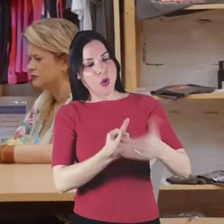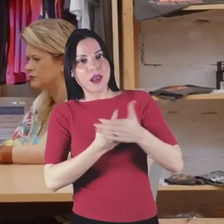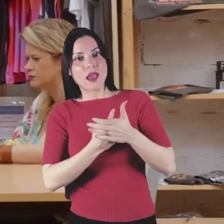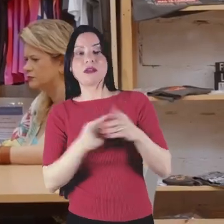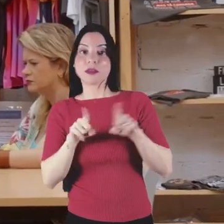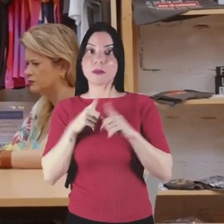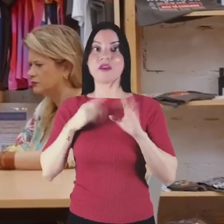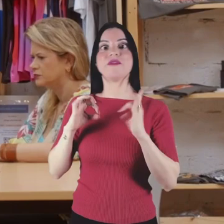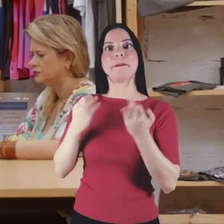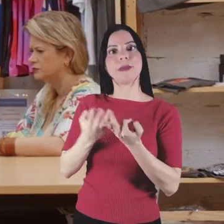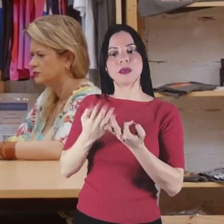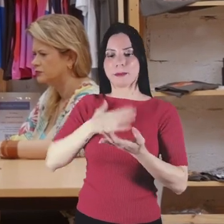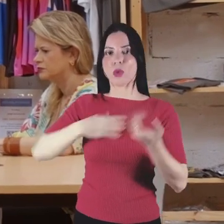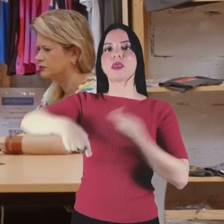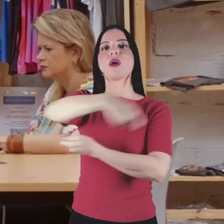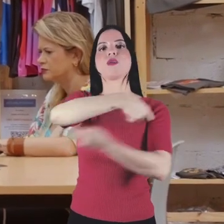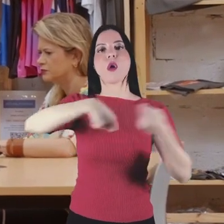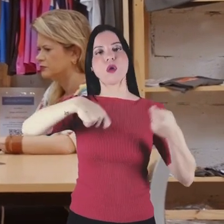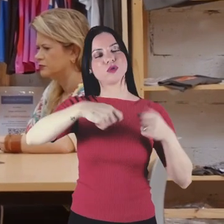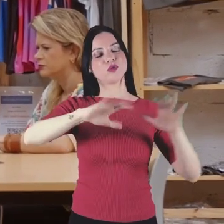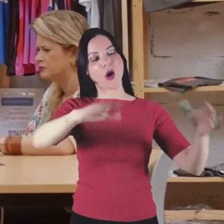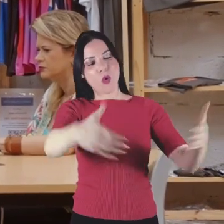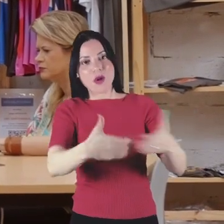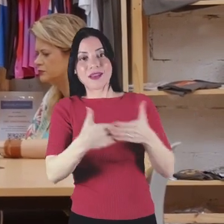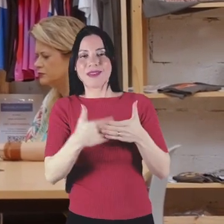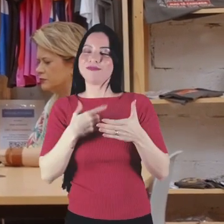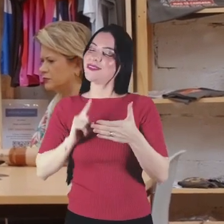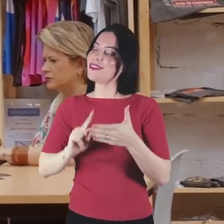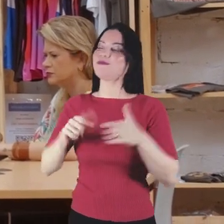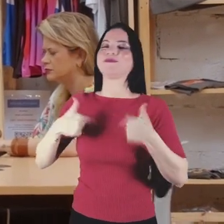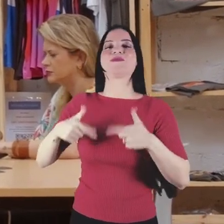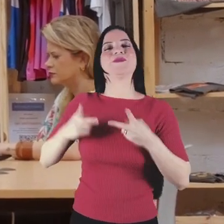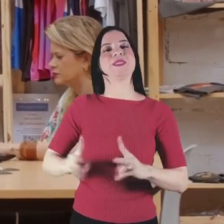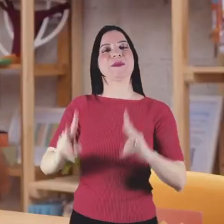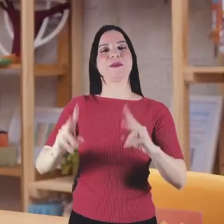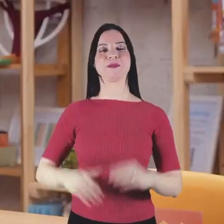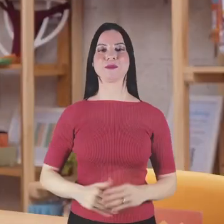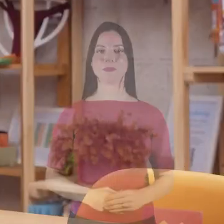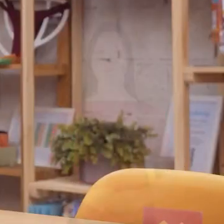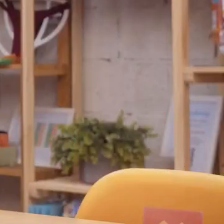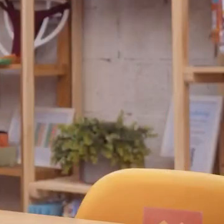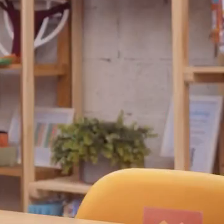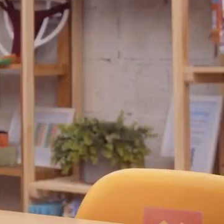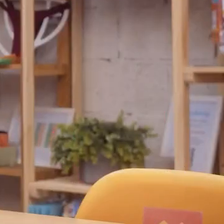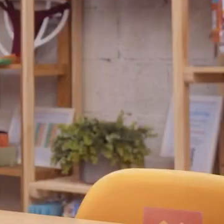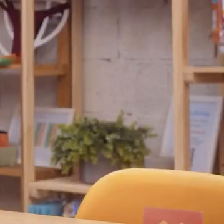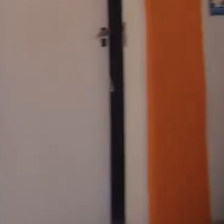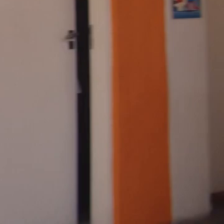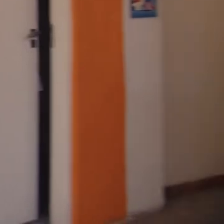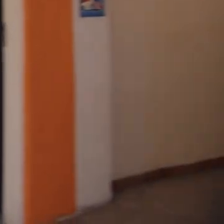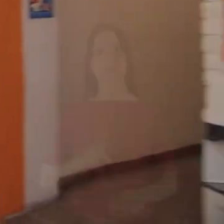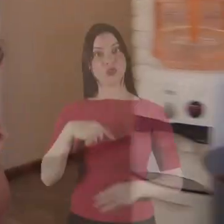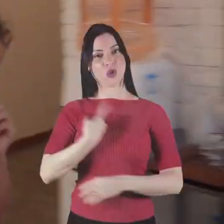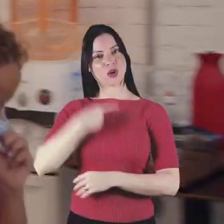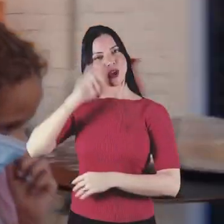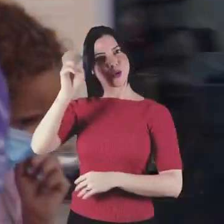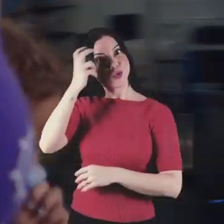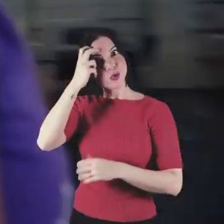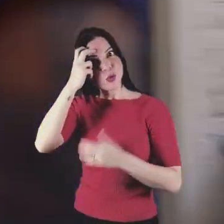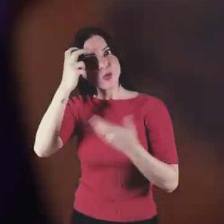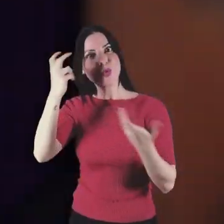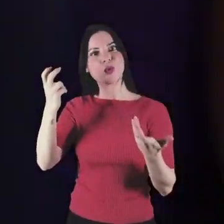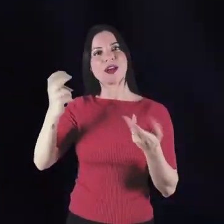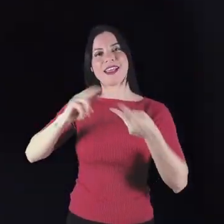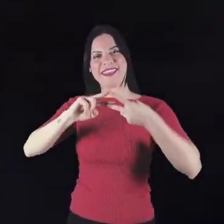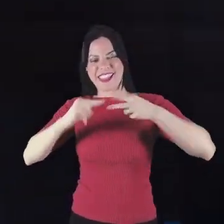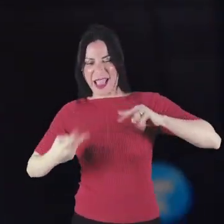assim. Então, elas me acolheram, acolheram minha família, acolheram meu negócio. E aí, eu tô aqui sempre, assim. Toda